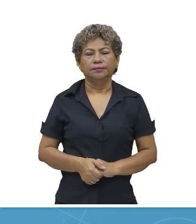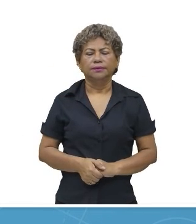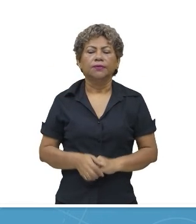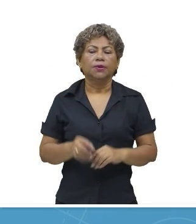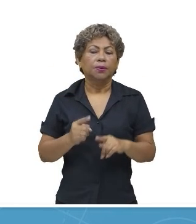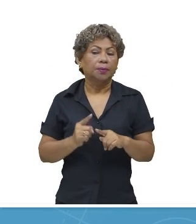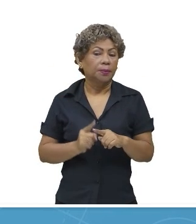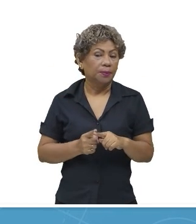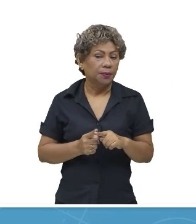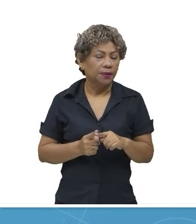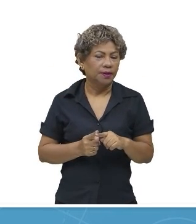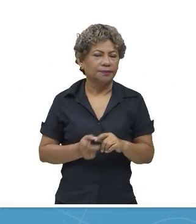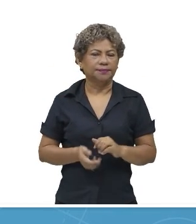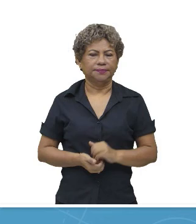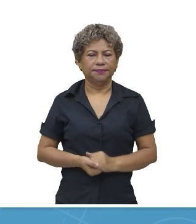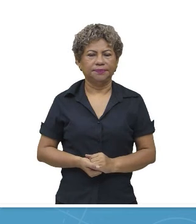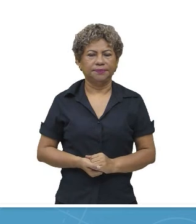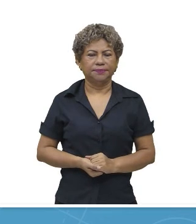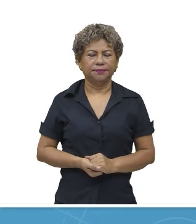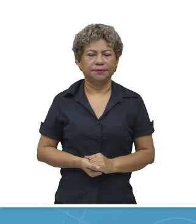quê?